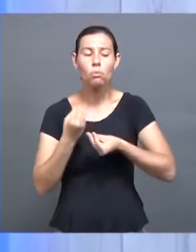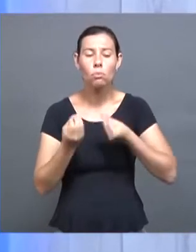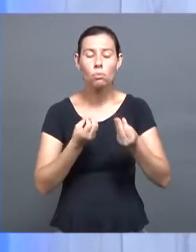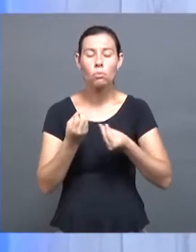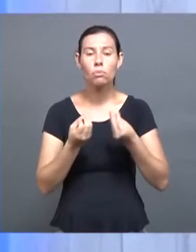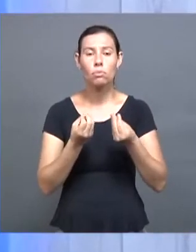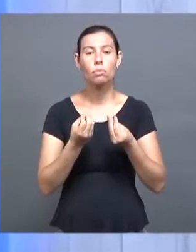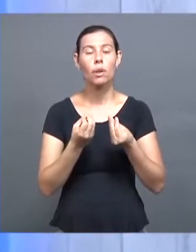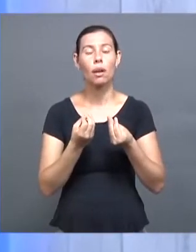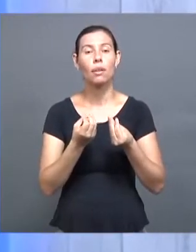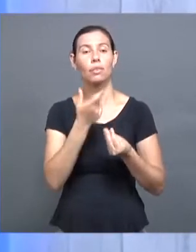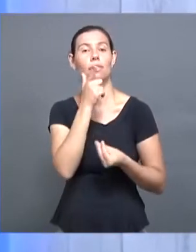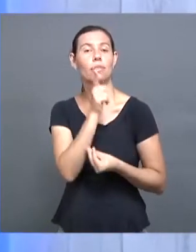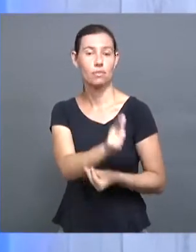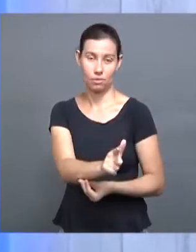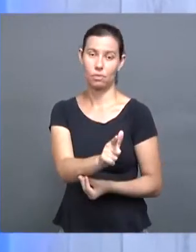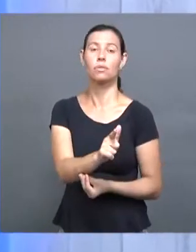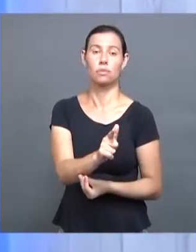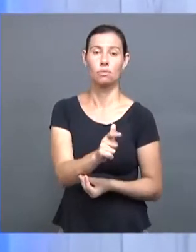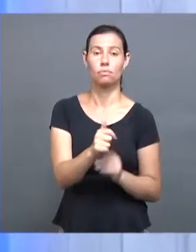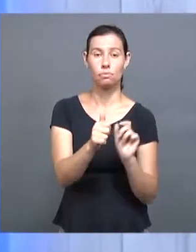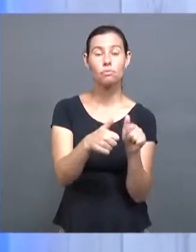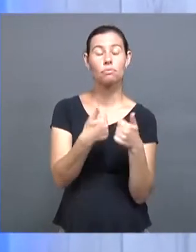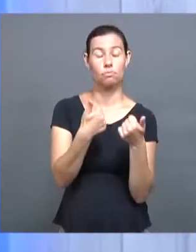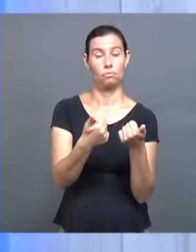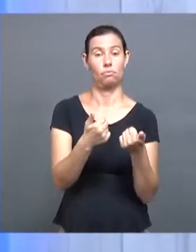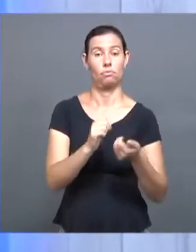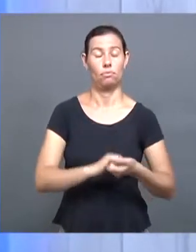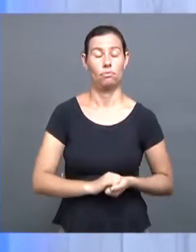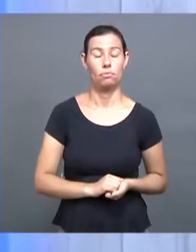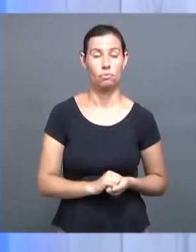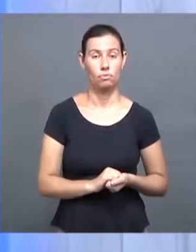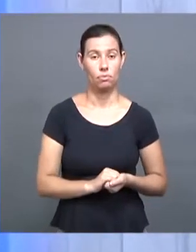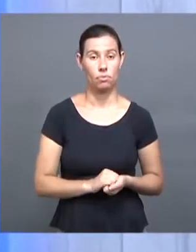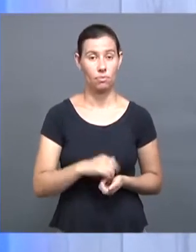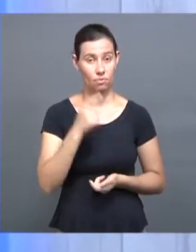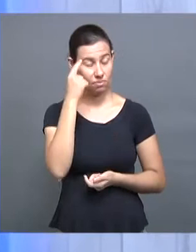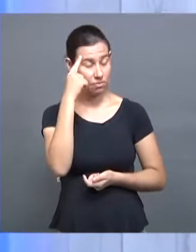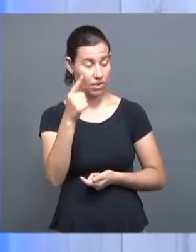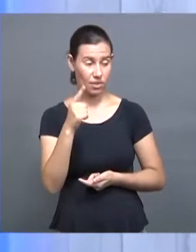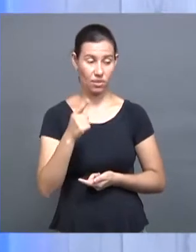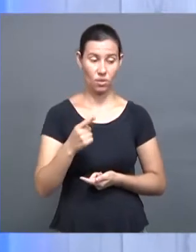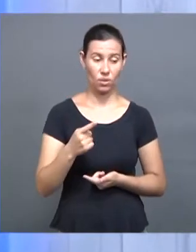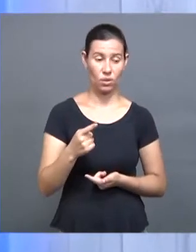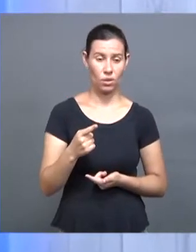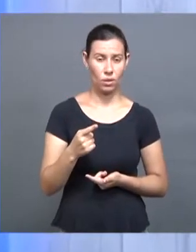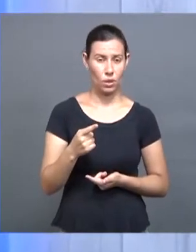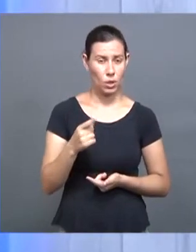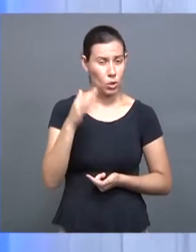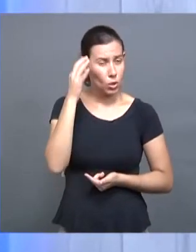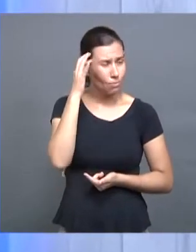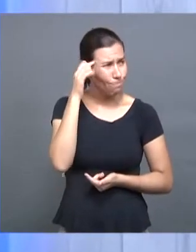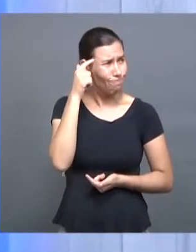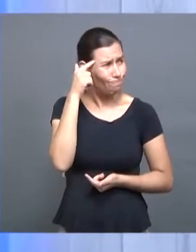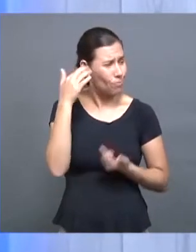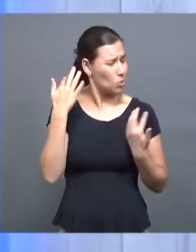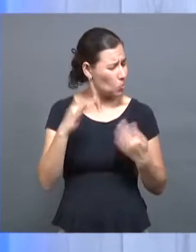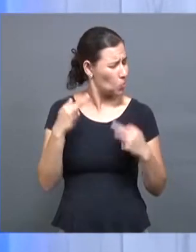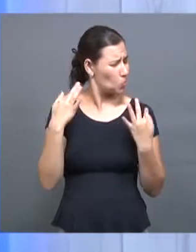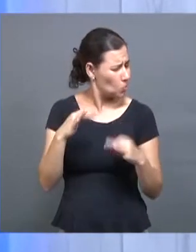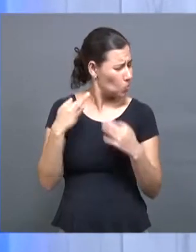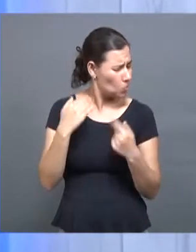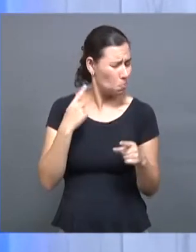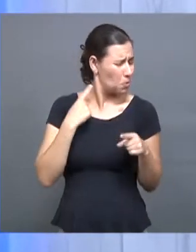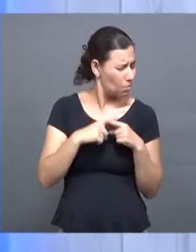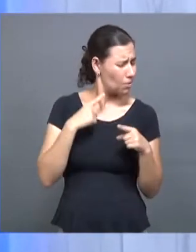dela enfrentar um enfrentamento da dor, né? Para ela não ficar só ruminando ou